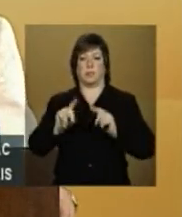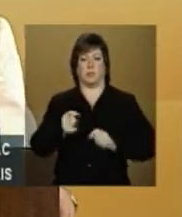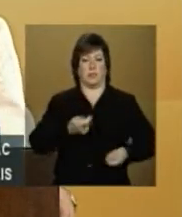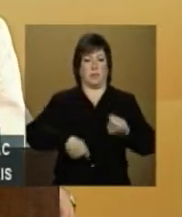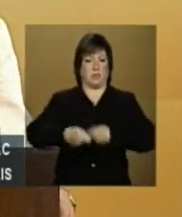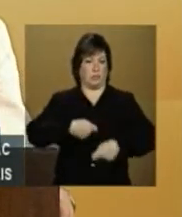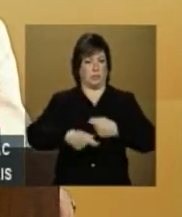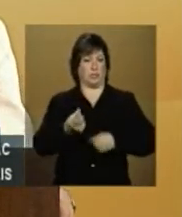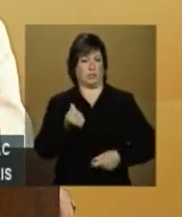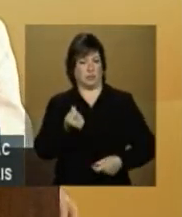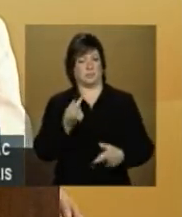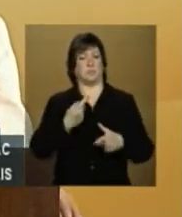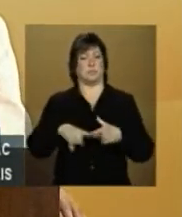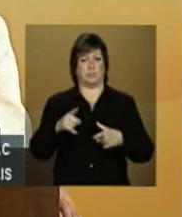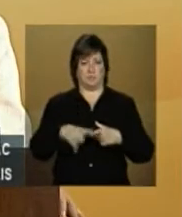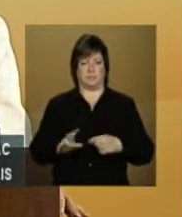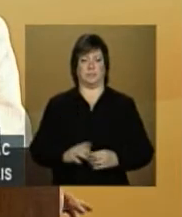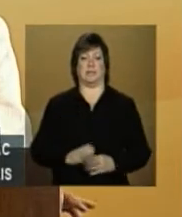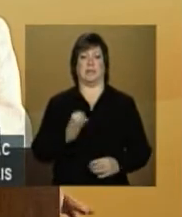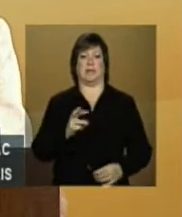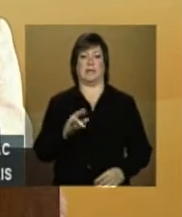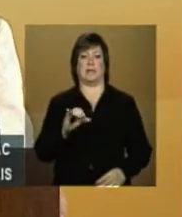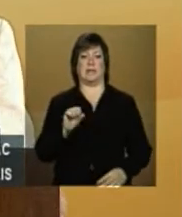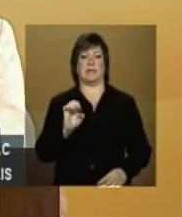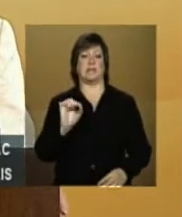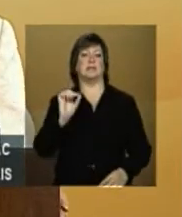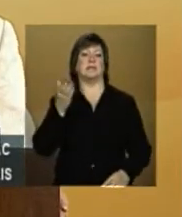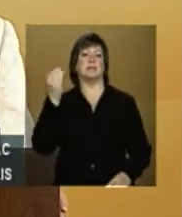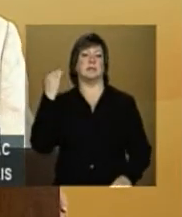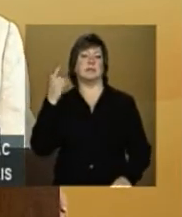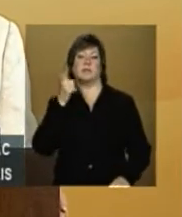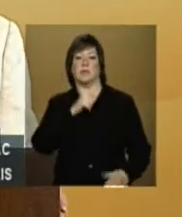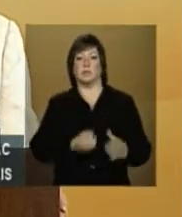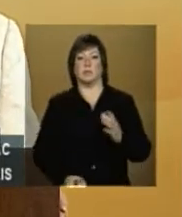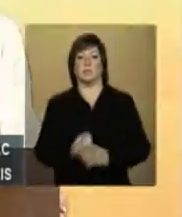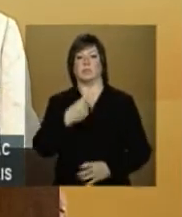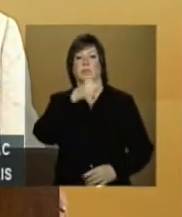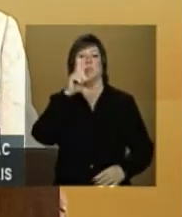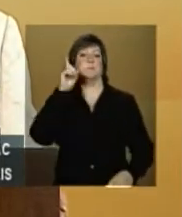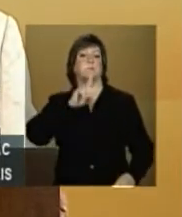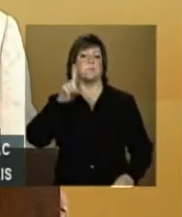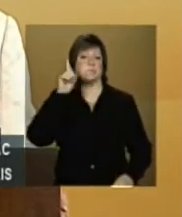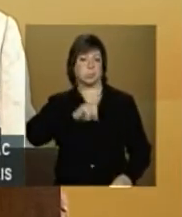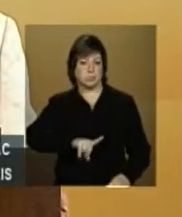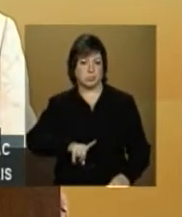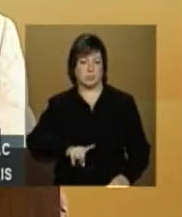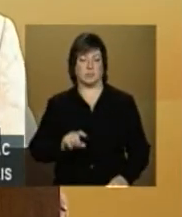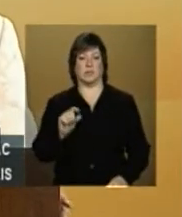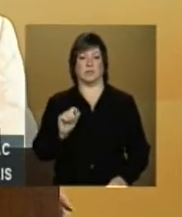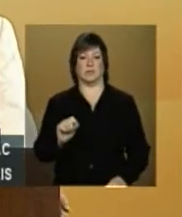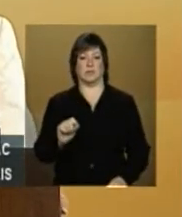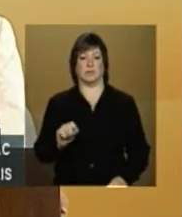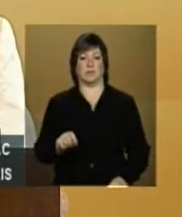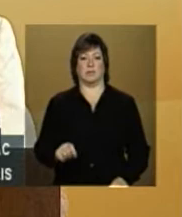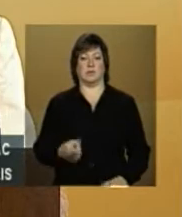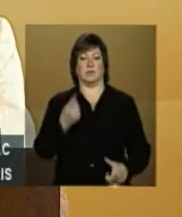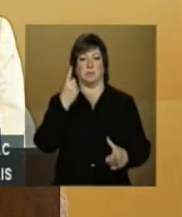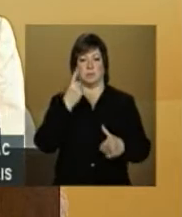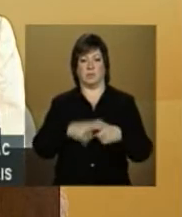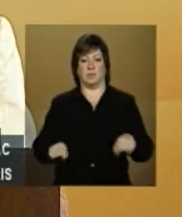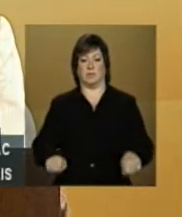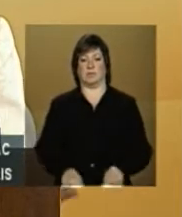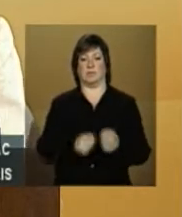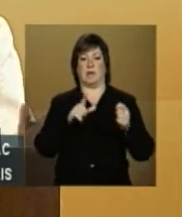conturbada. Aquela crise que surgiu nos Estados Unidos com a quebra do Lehman